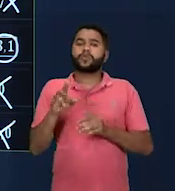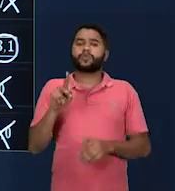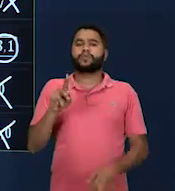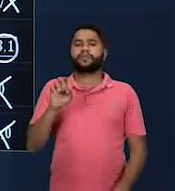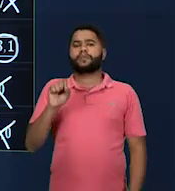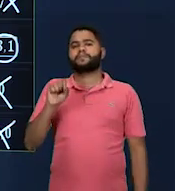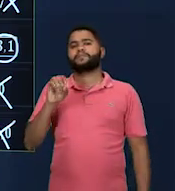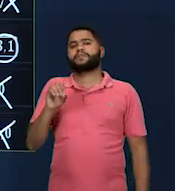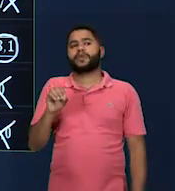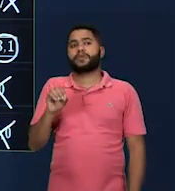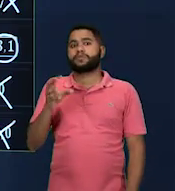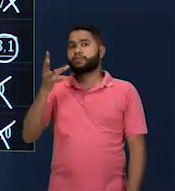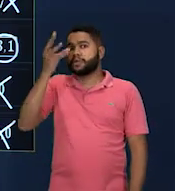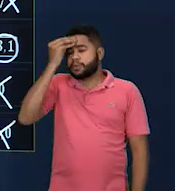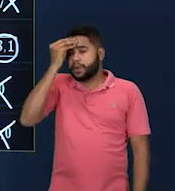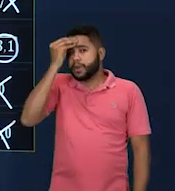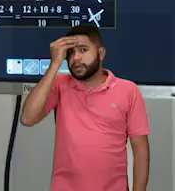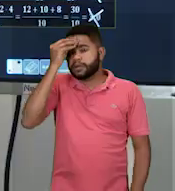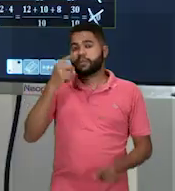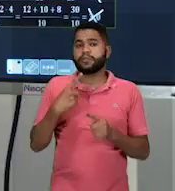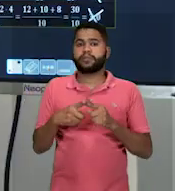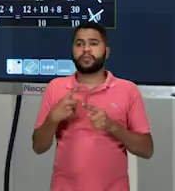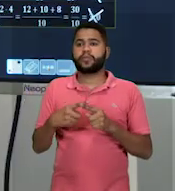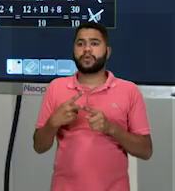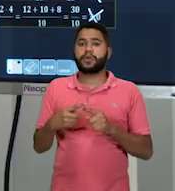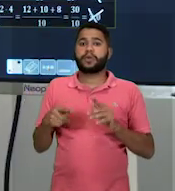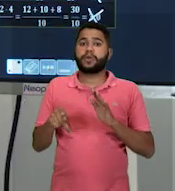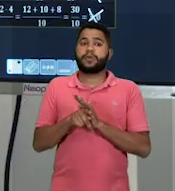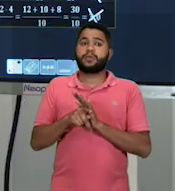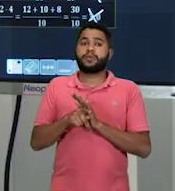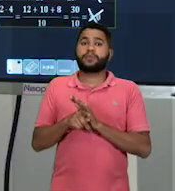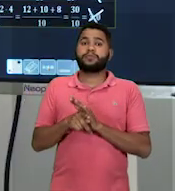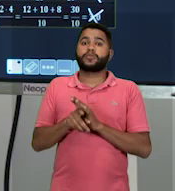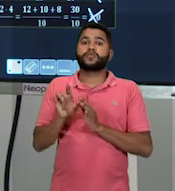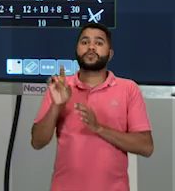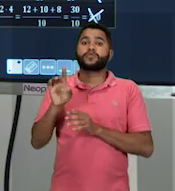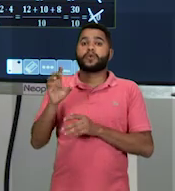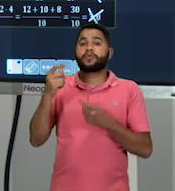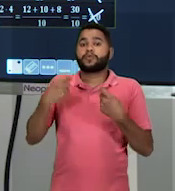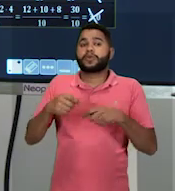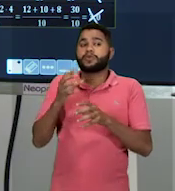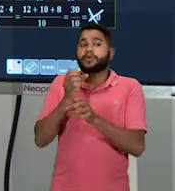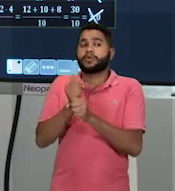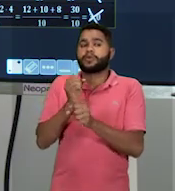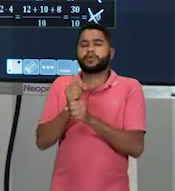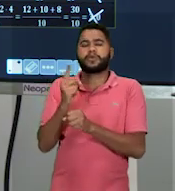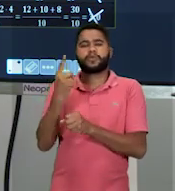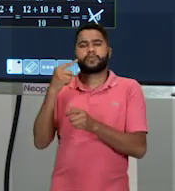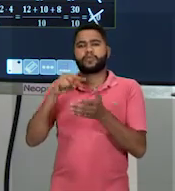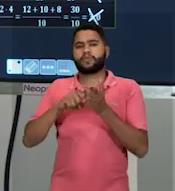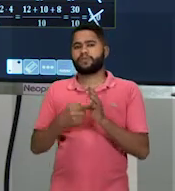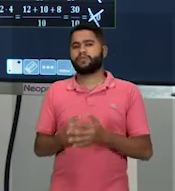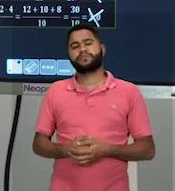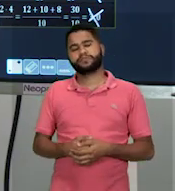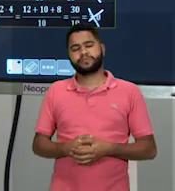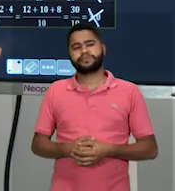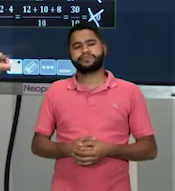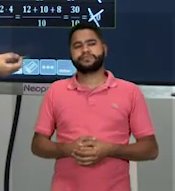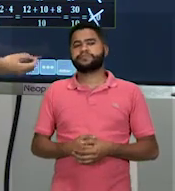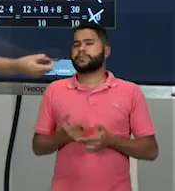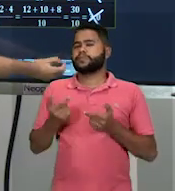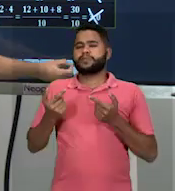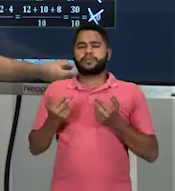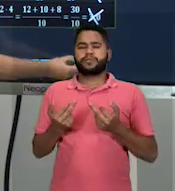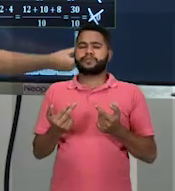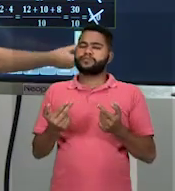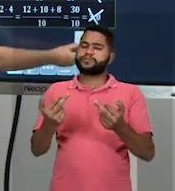tá? Guarde bem isso. Por quê? Porque o denominador você só precisa calcular uma vez. Ele vai ser igual para